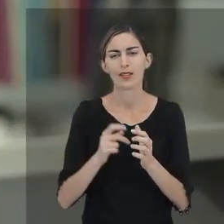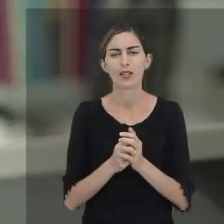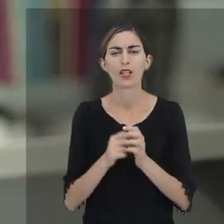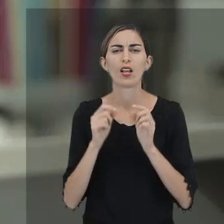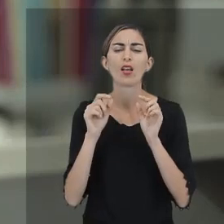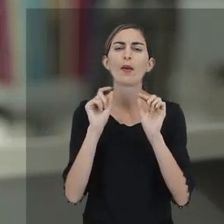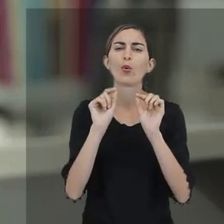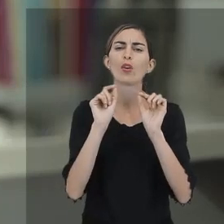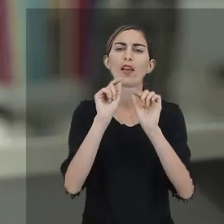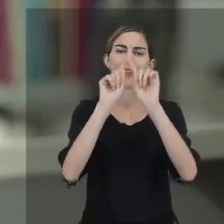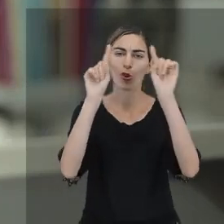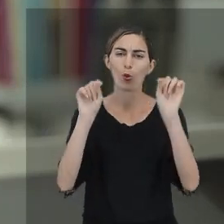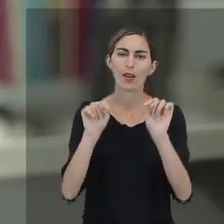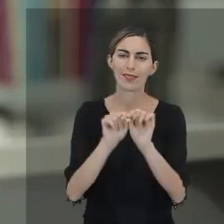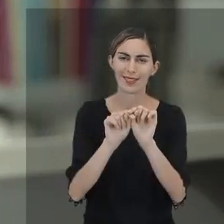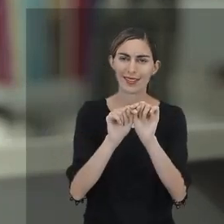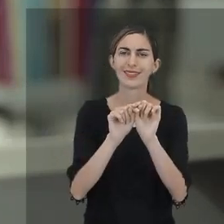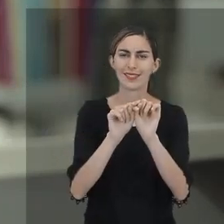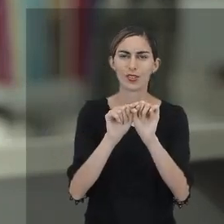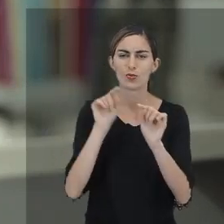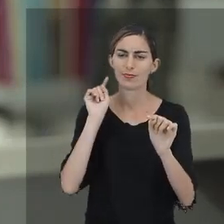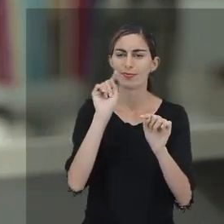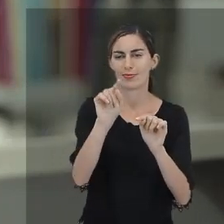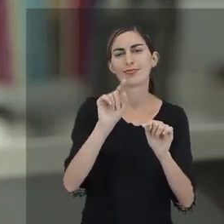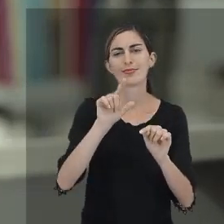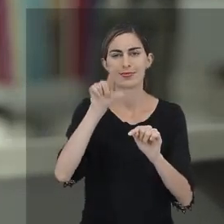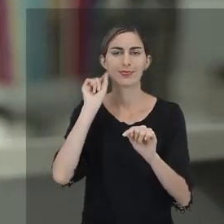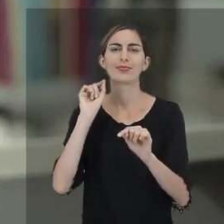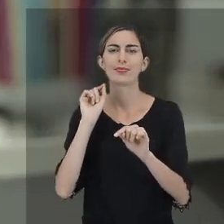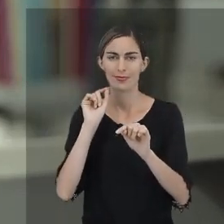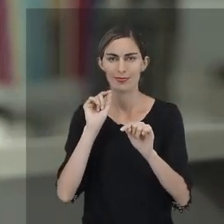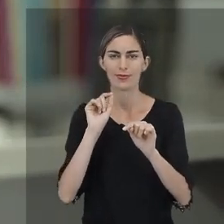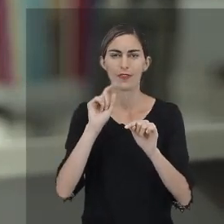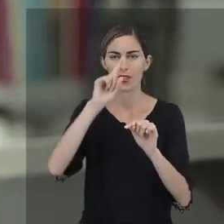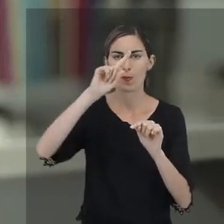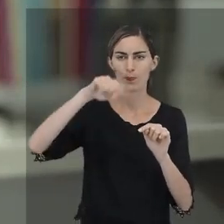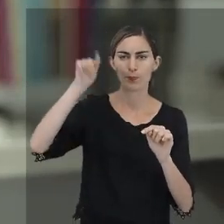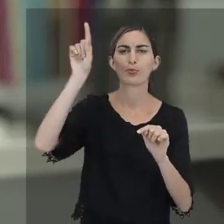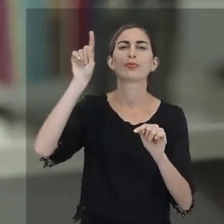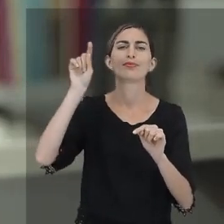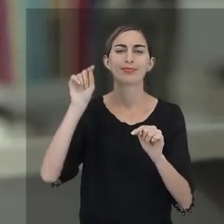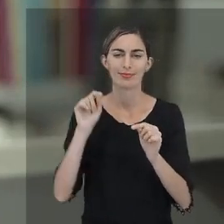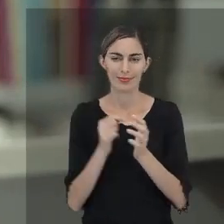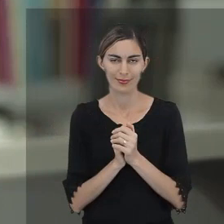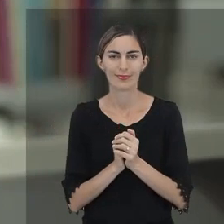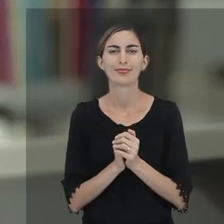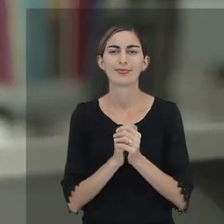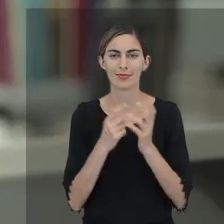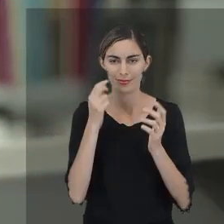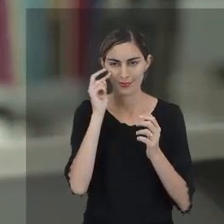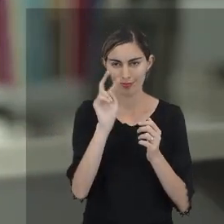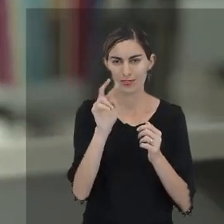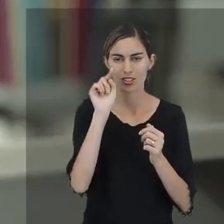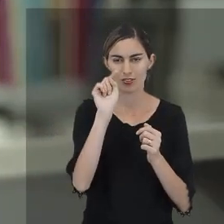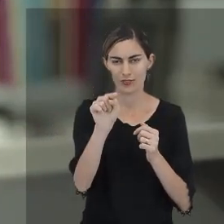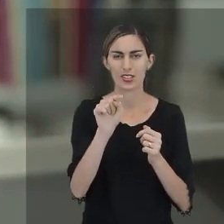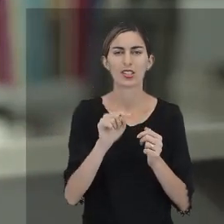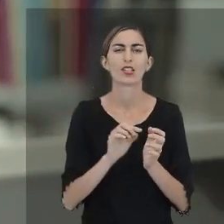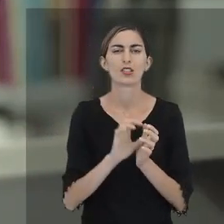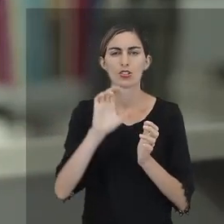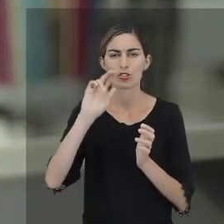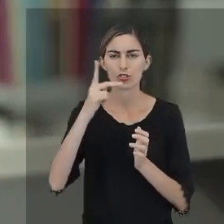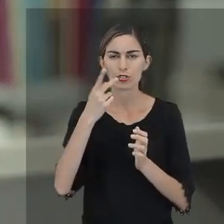quadradinho que apareceram em sua tela que o usuário pode selecionar de selecionar e ele fica com o quê quinzinho assim checados slk fica em